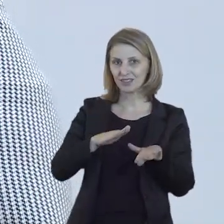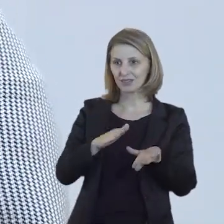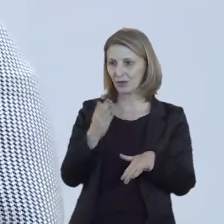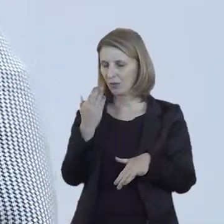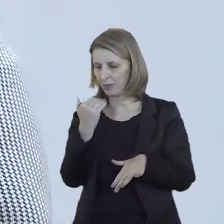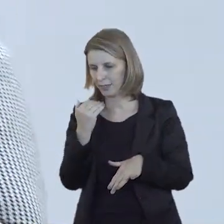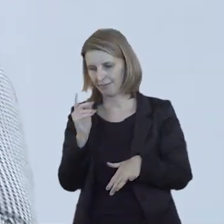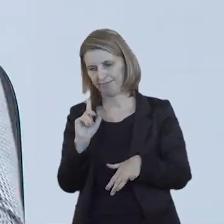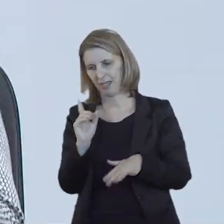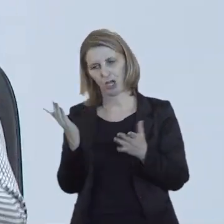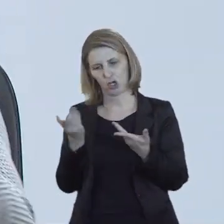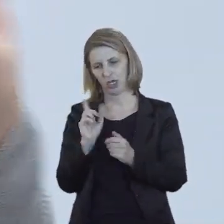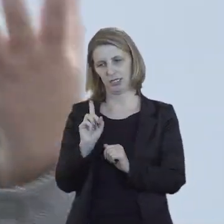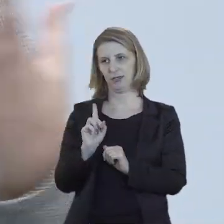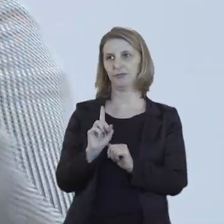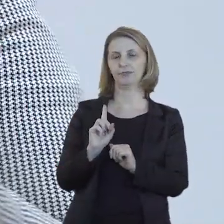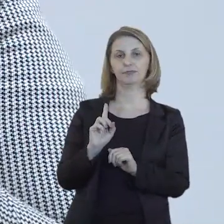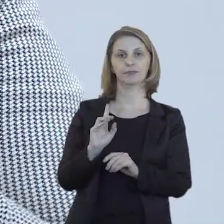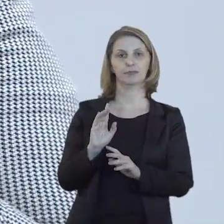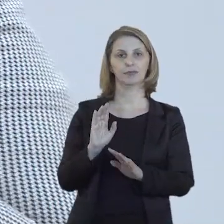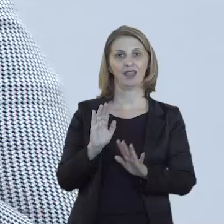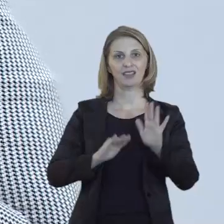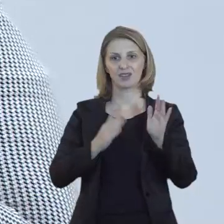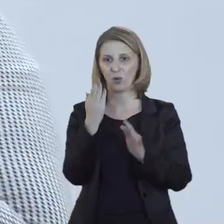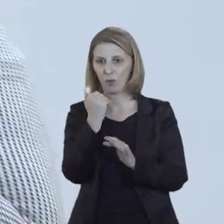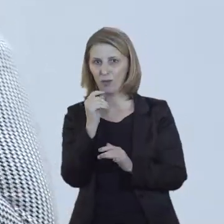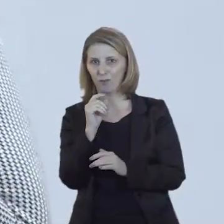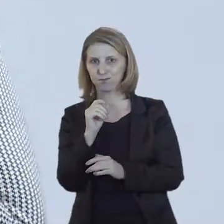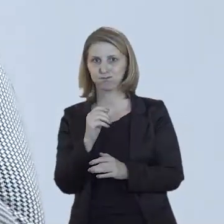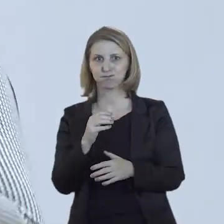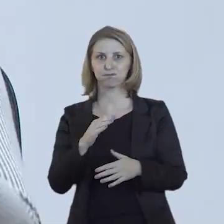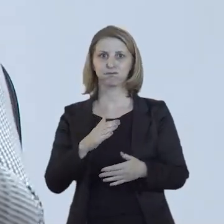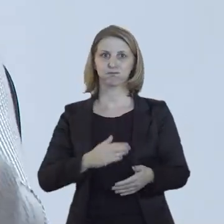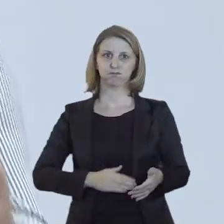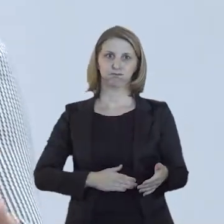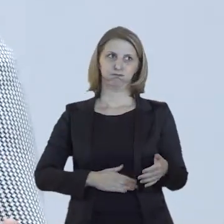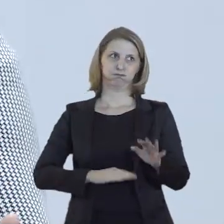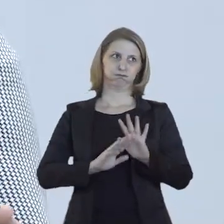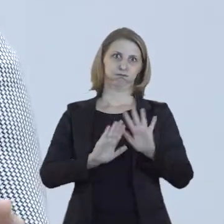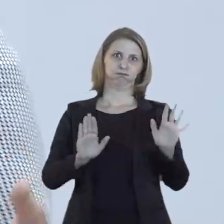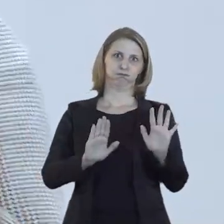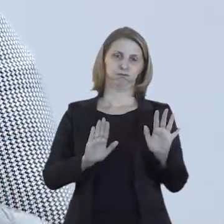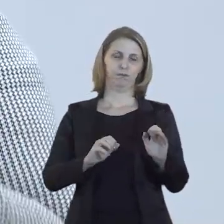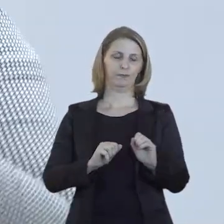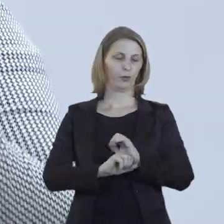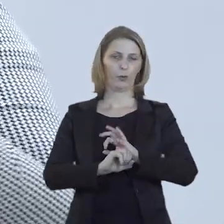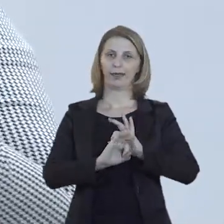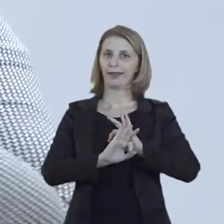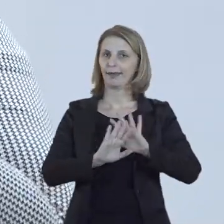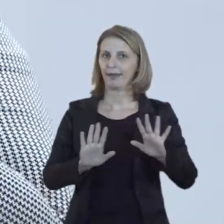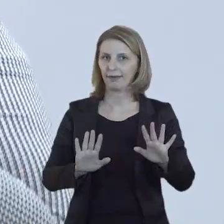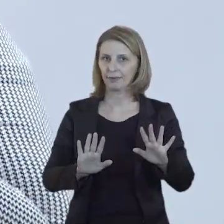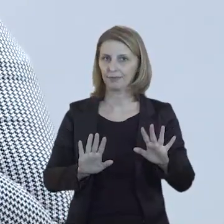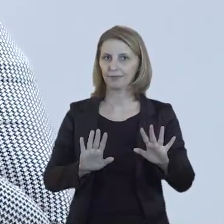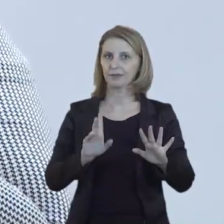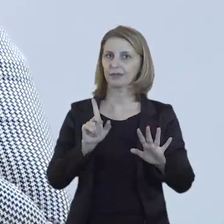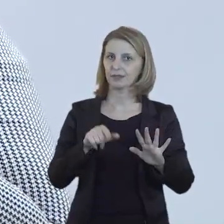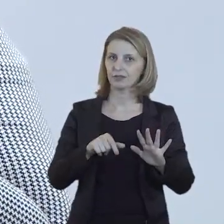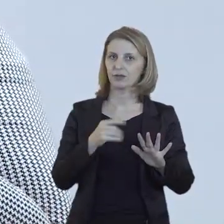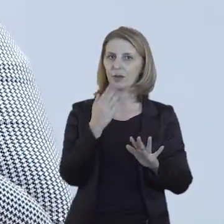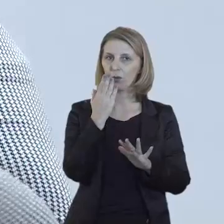emocional, mas às vezes eu não vou comer, né? E às vezes eu vou comer demais, mas às vezes eu já estou